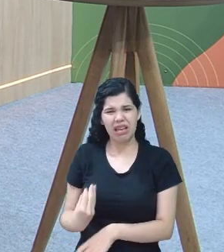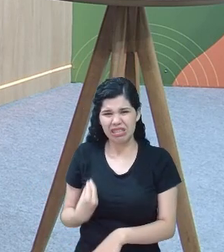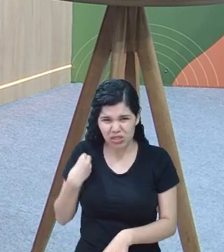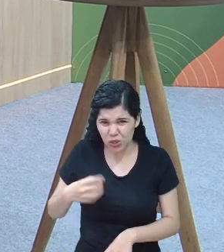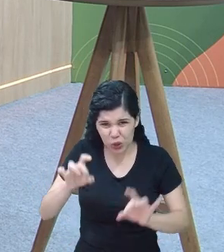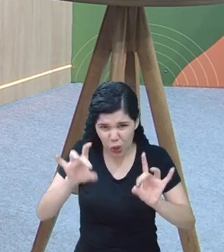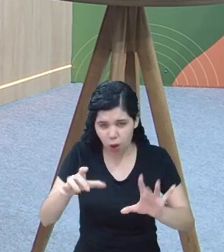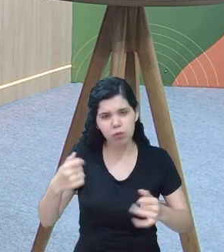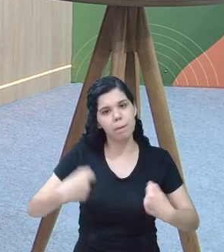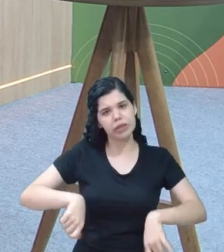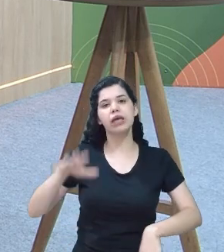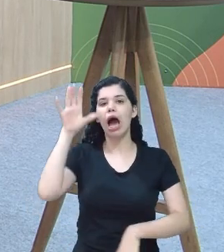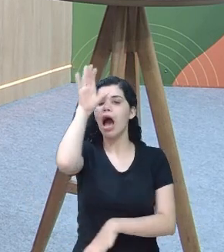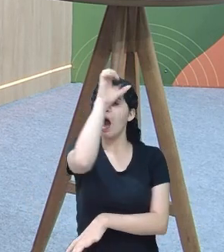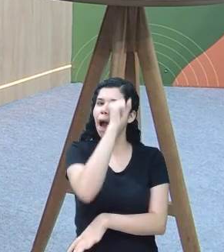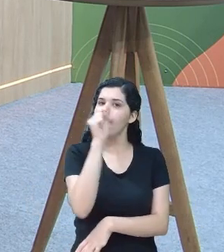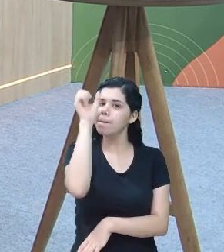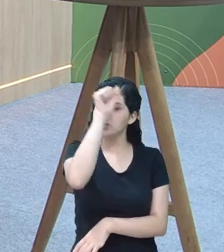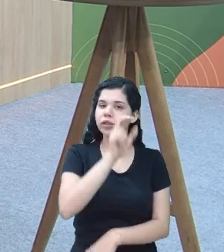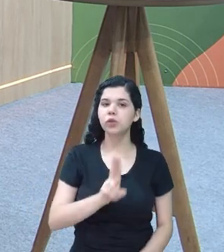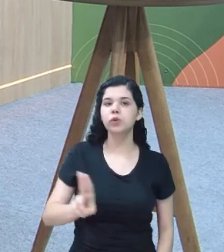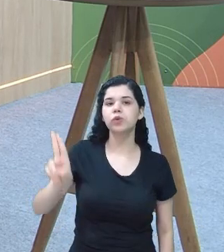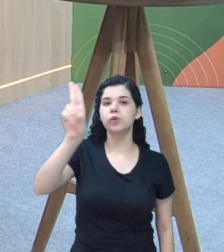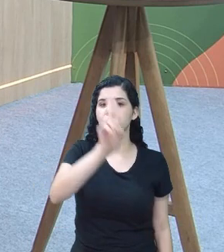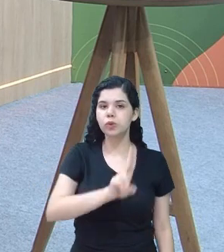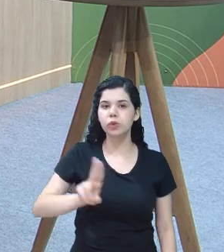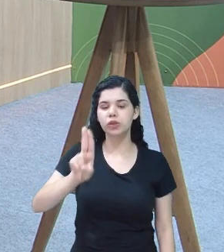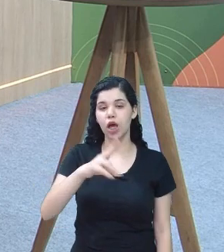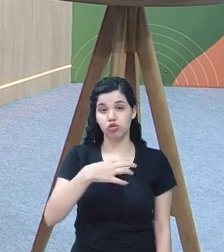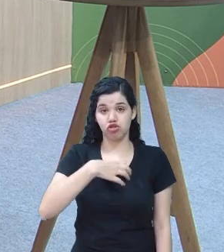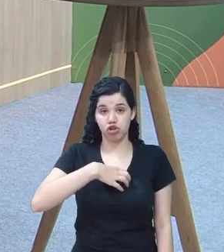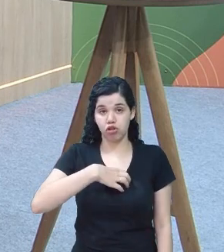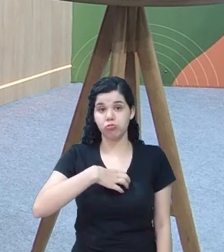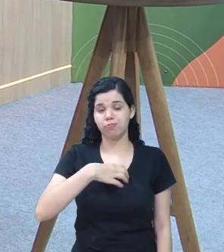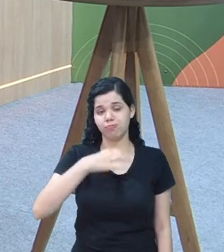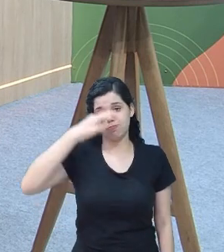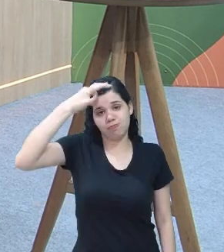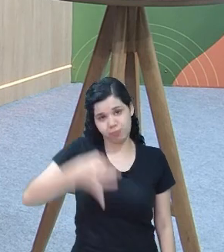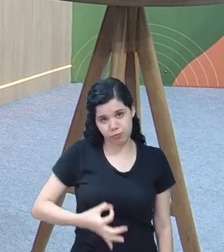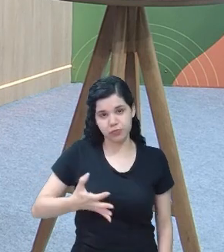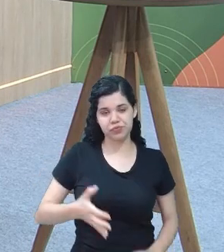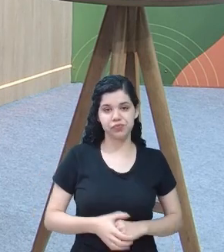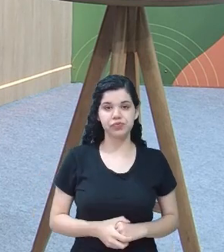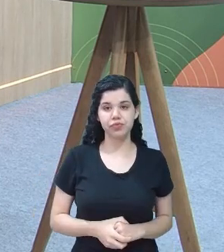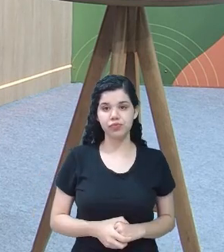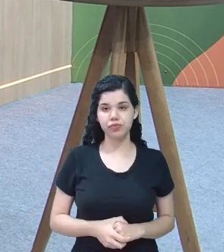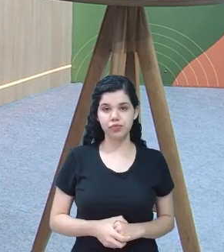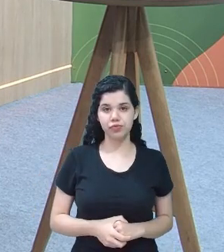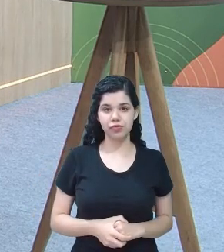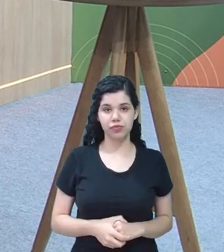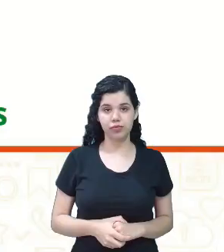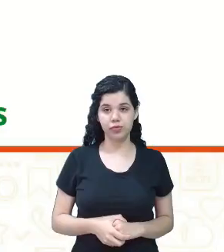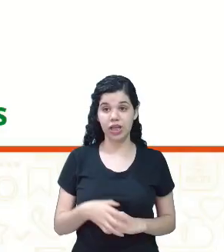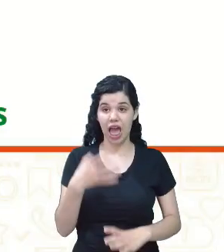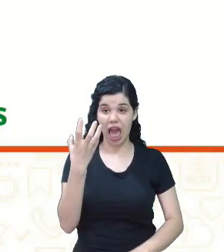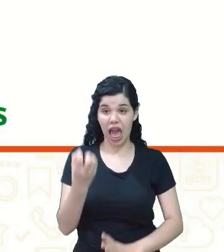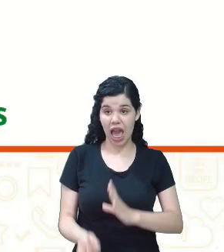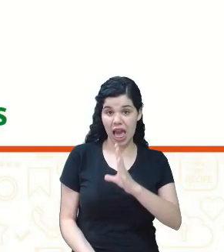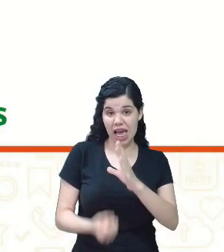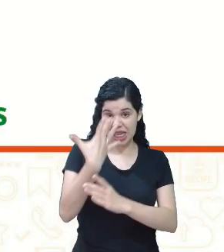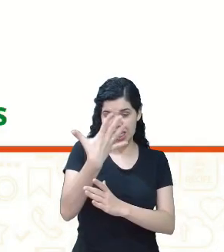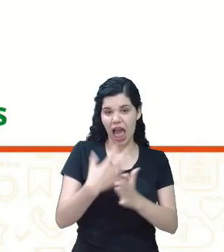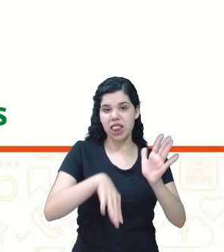existe, né? Ele precisa utilizar da melhor maneira possível. Produzir com formas diferentes